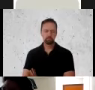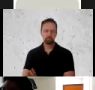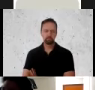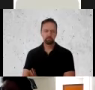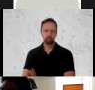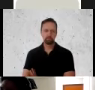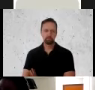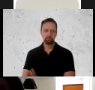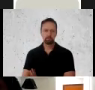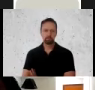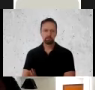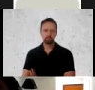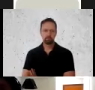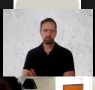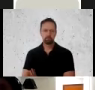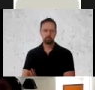a primeira regressão.